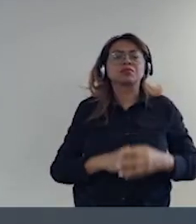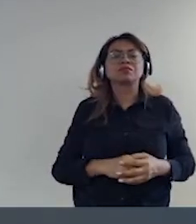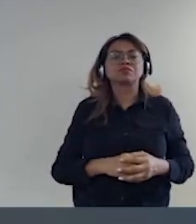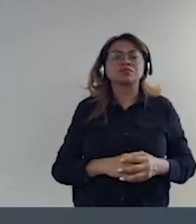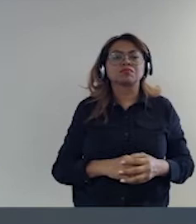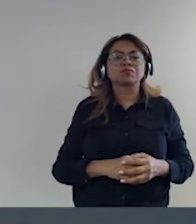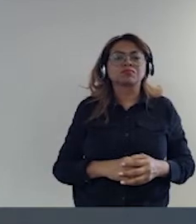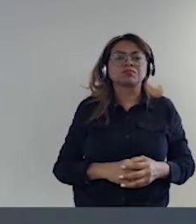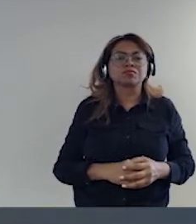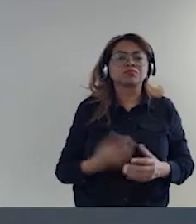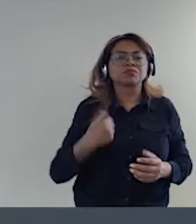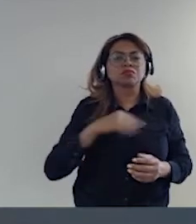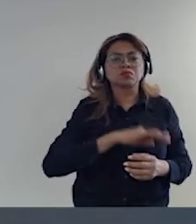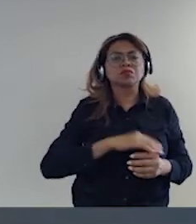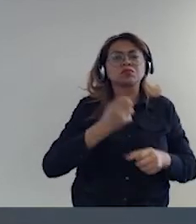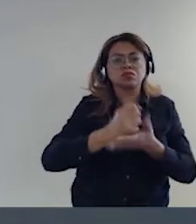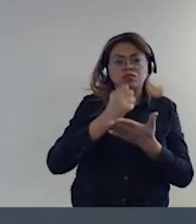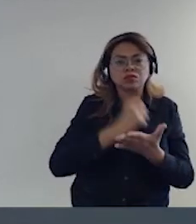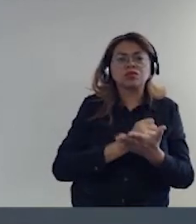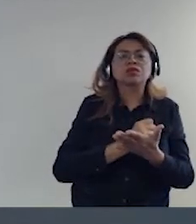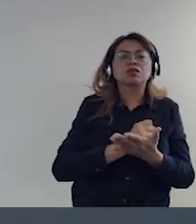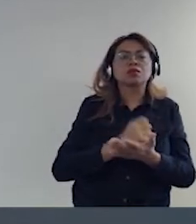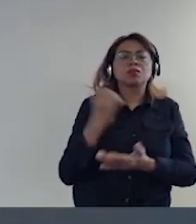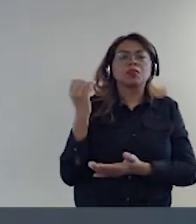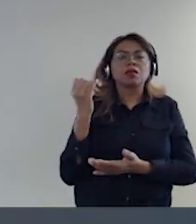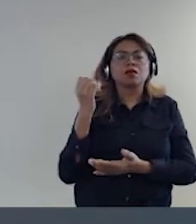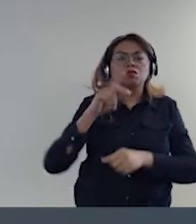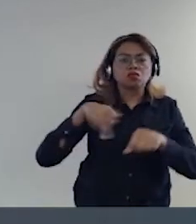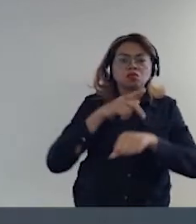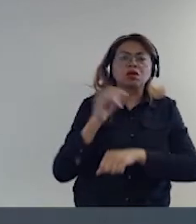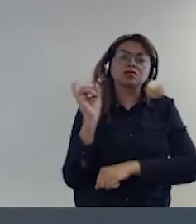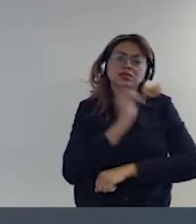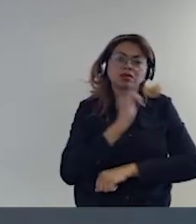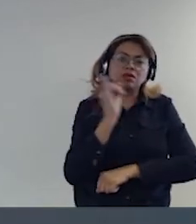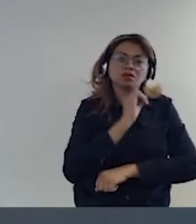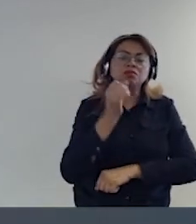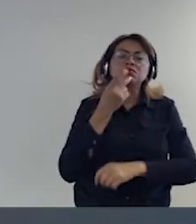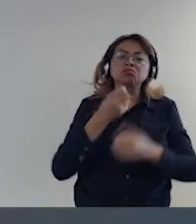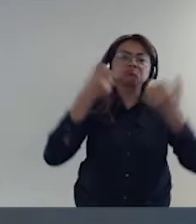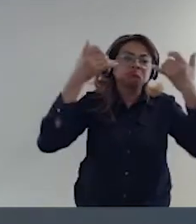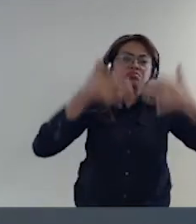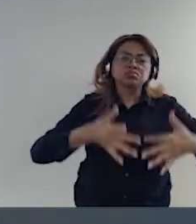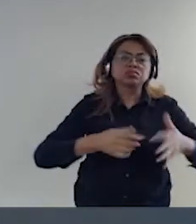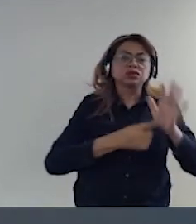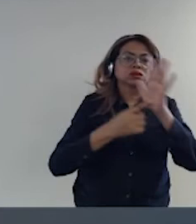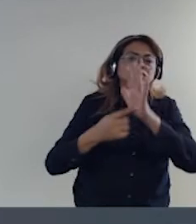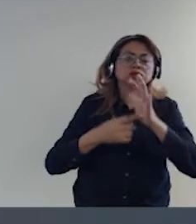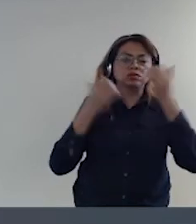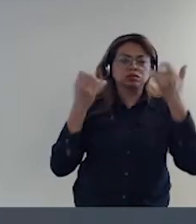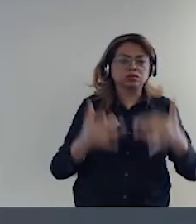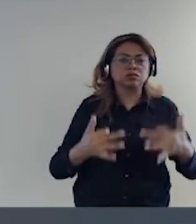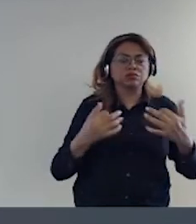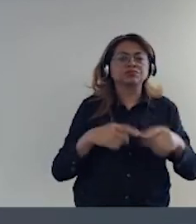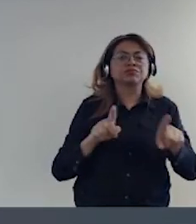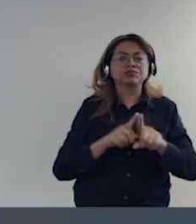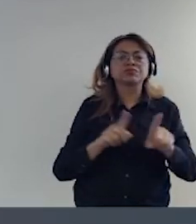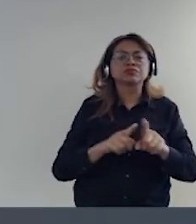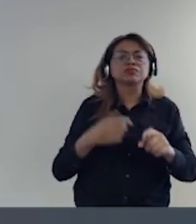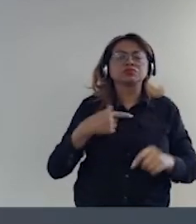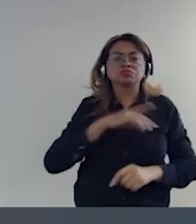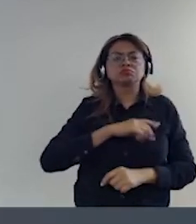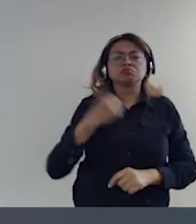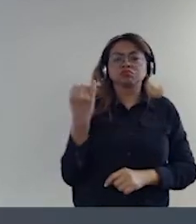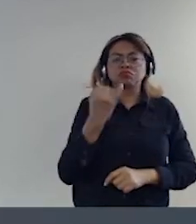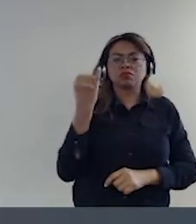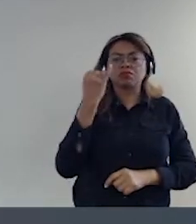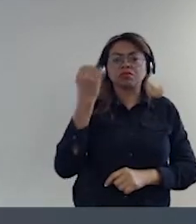Máximo Bianca, um contratualista italiano, não só um civilista italiano, ele não é meramente um contratualista da maior grandeza, em que ele